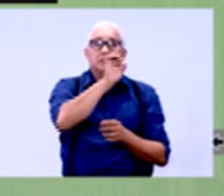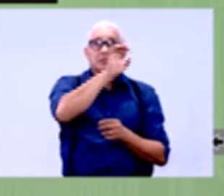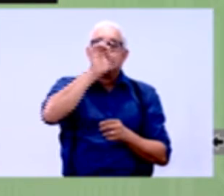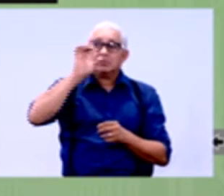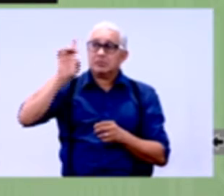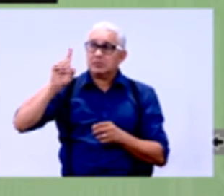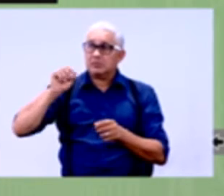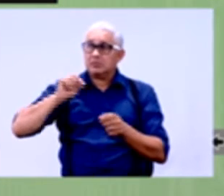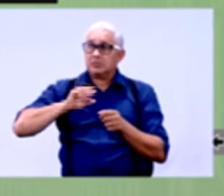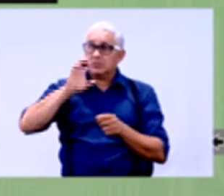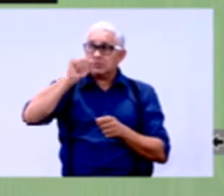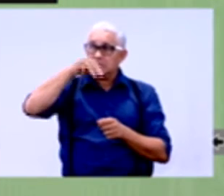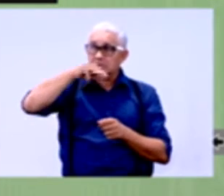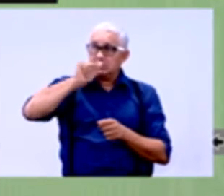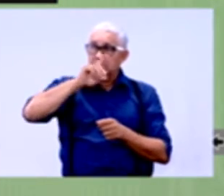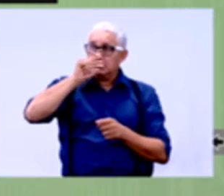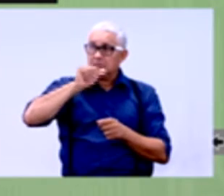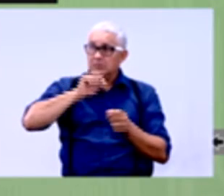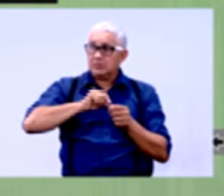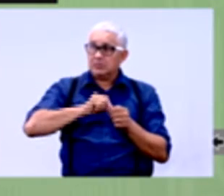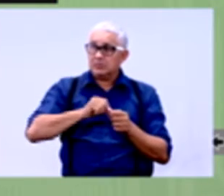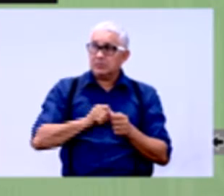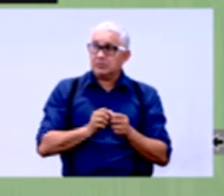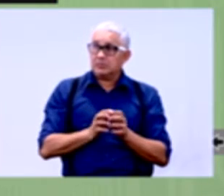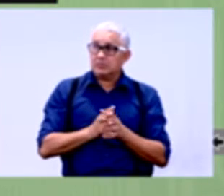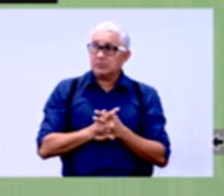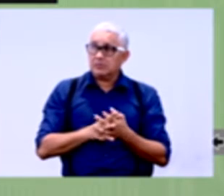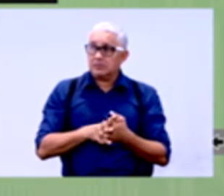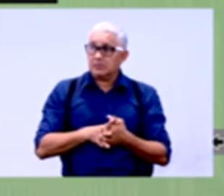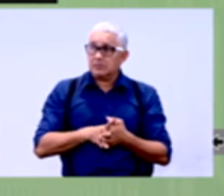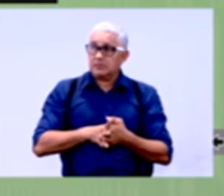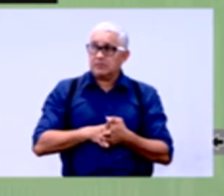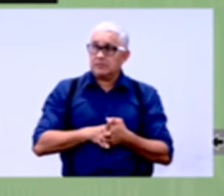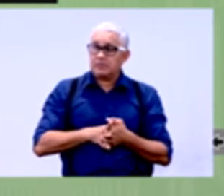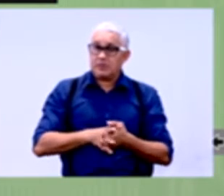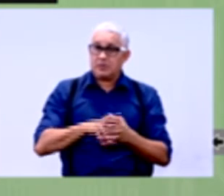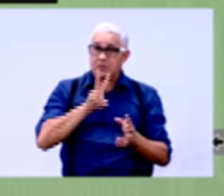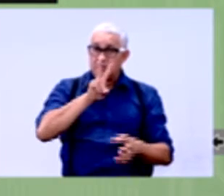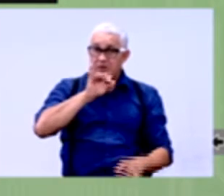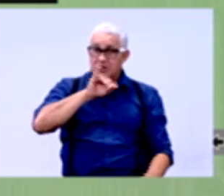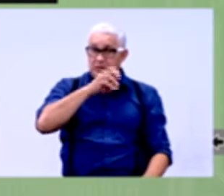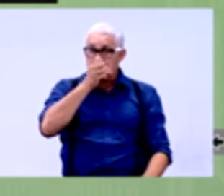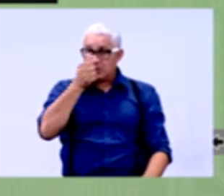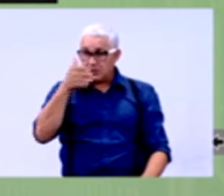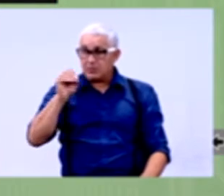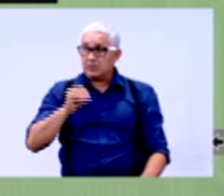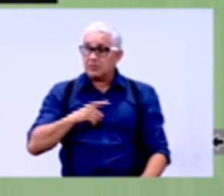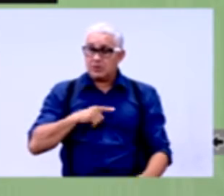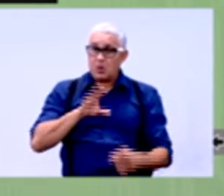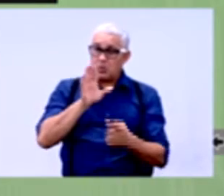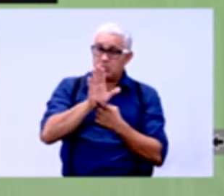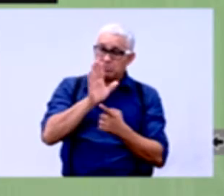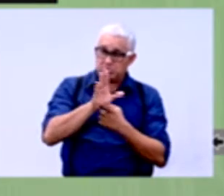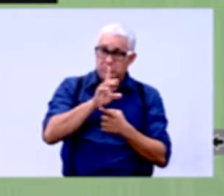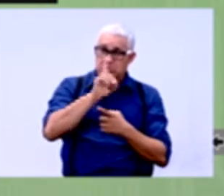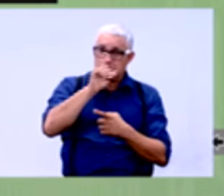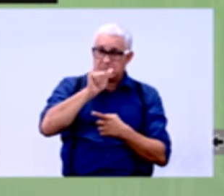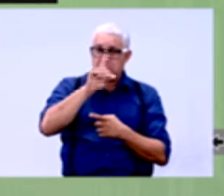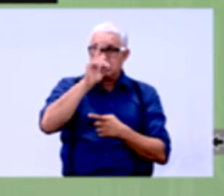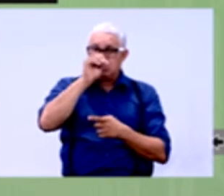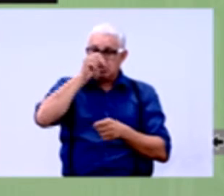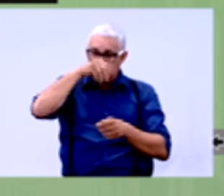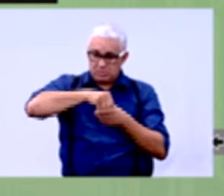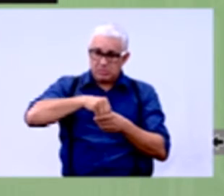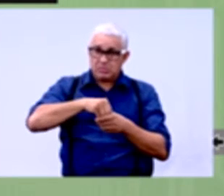das camadas faz. Então, o modelo, vamos começar pela visão. A visão, exibe os dados do modelo